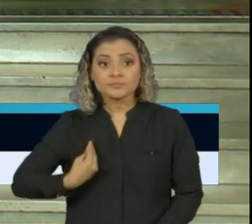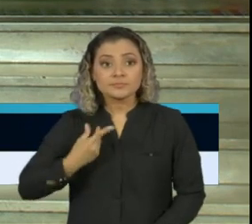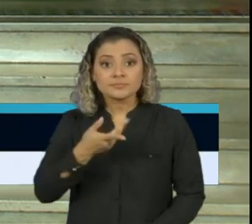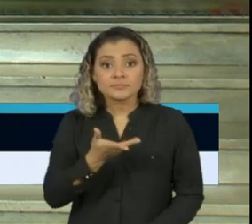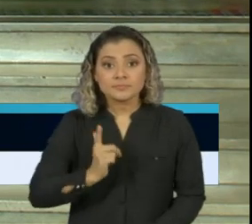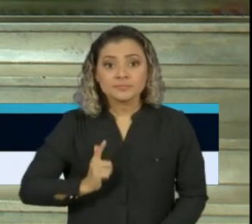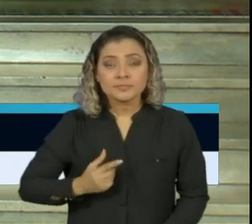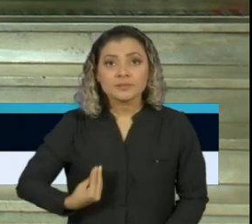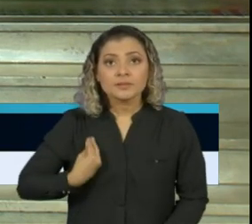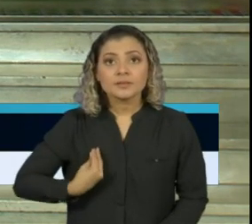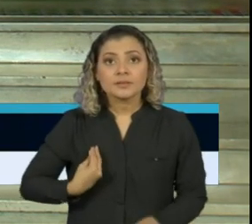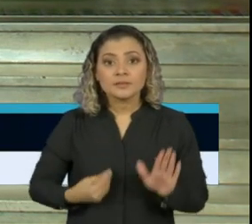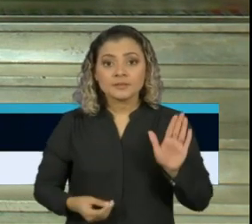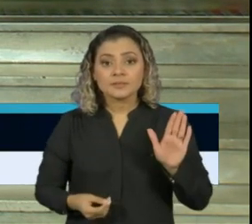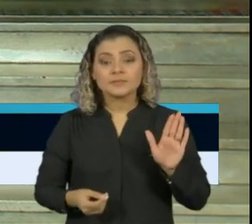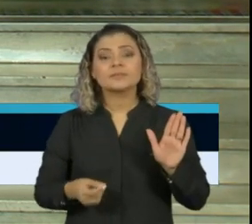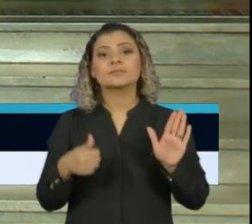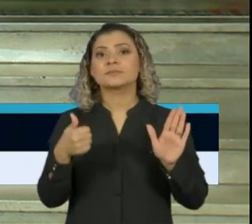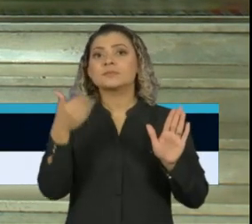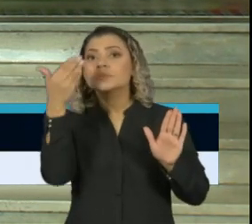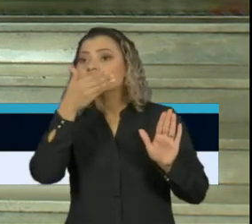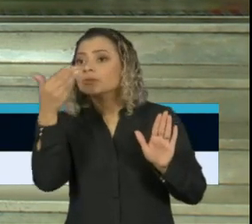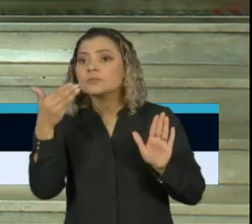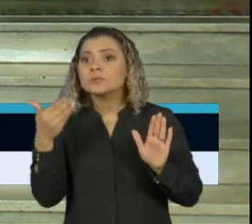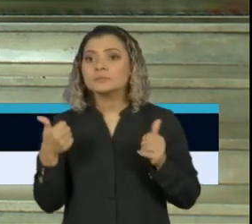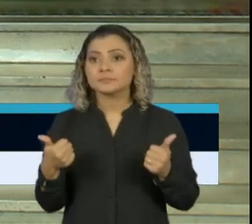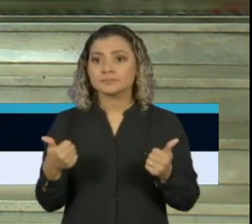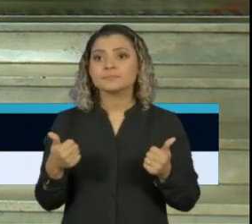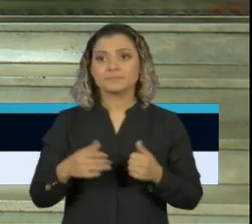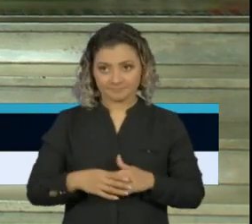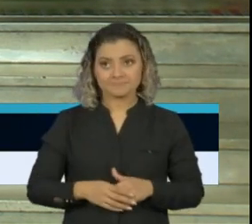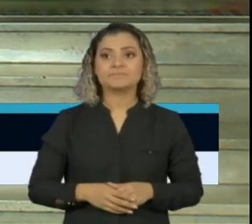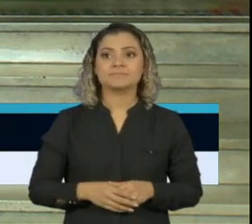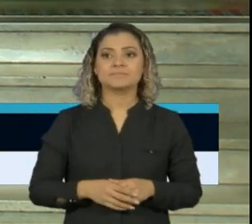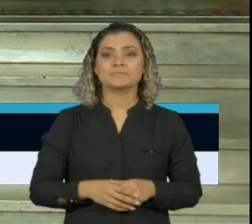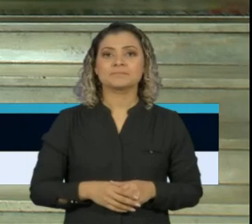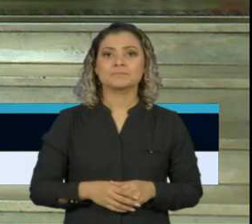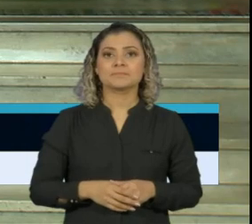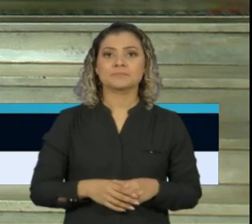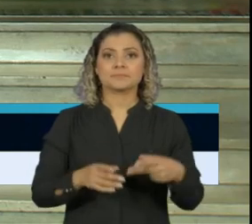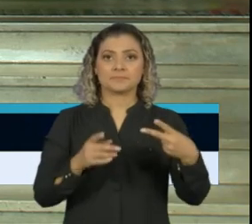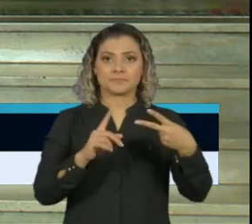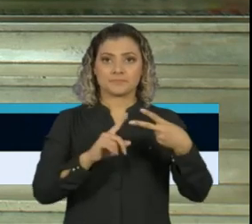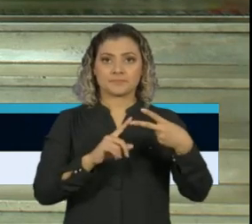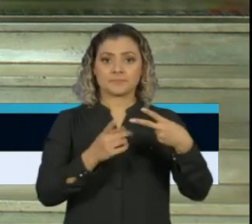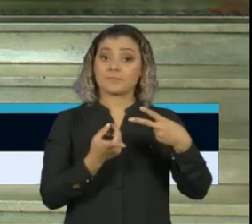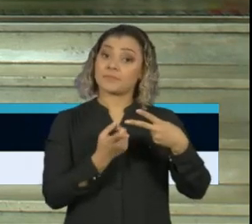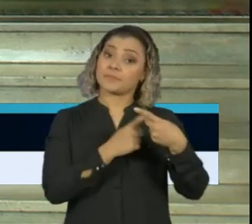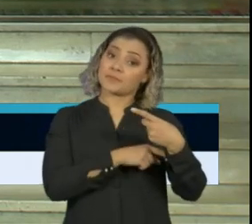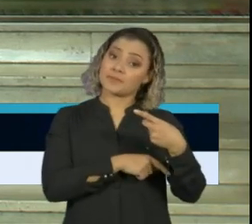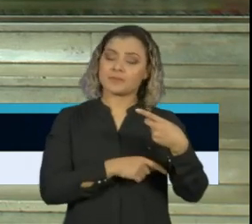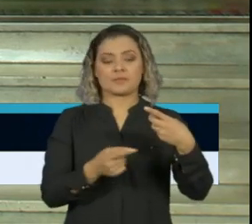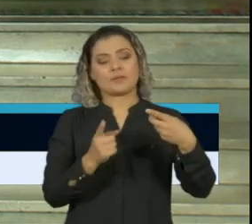Eu não estou vendo a Daniela aqui. Bem, vamos Se a Daniela voltar,